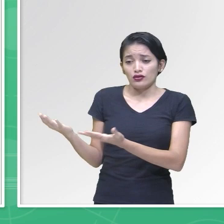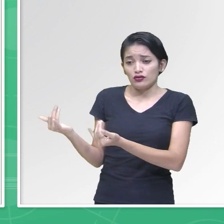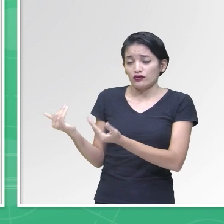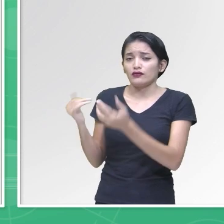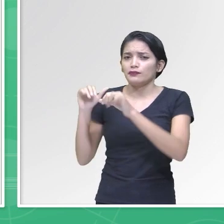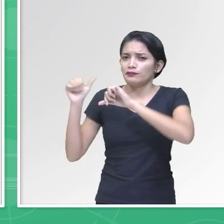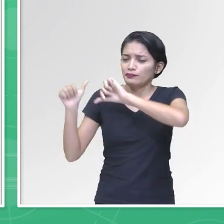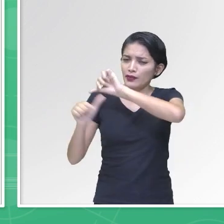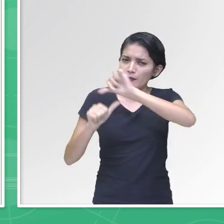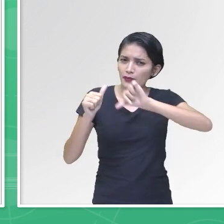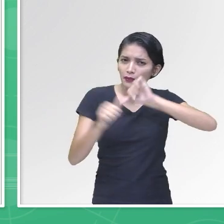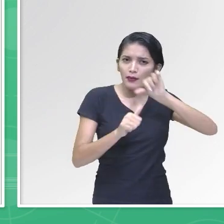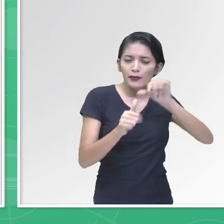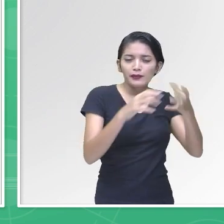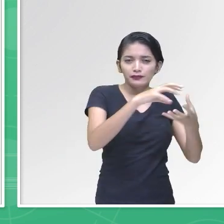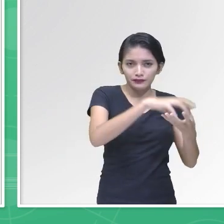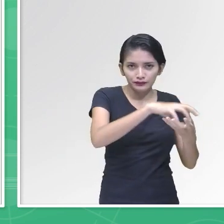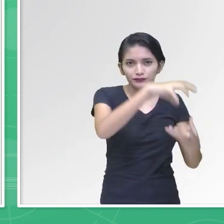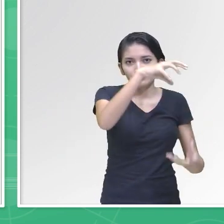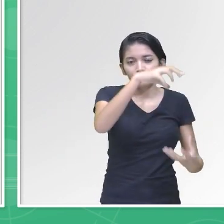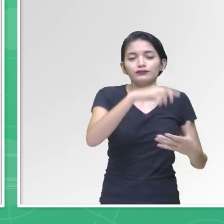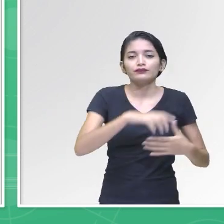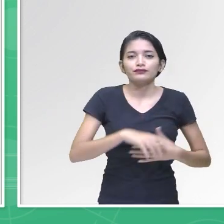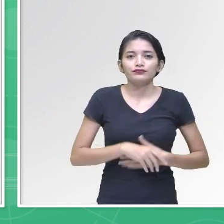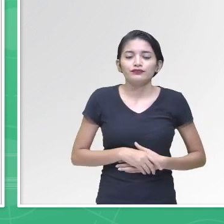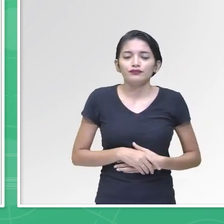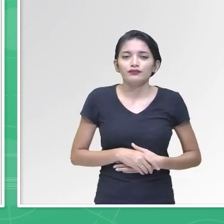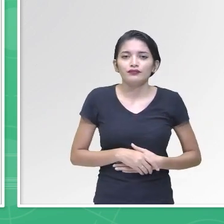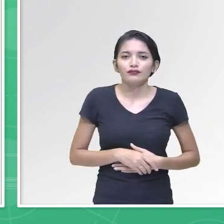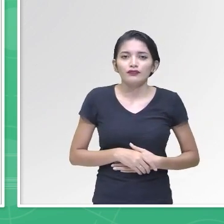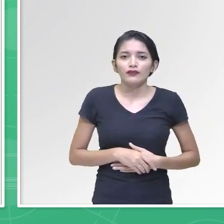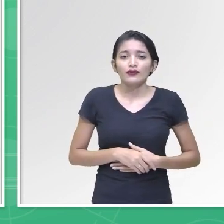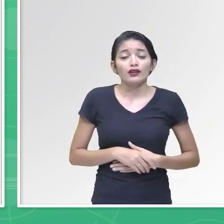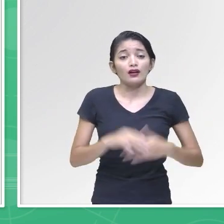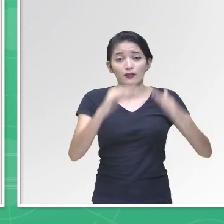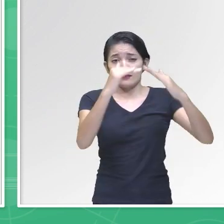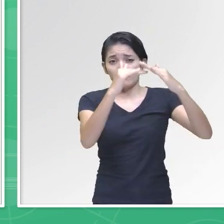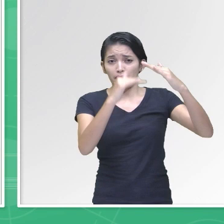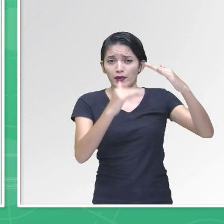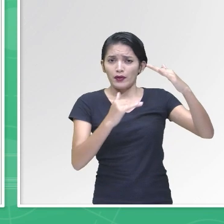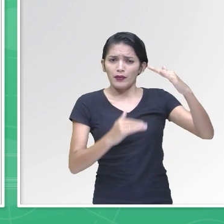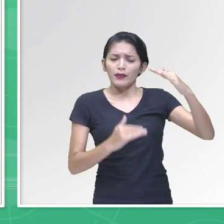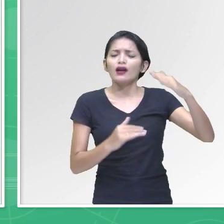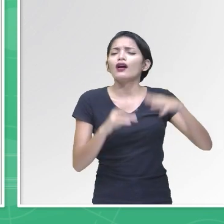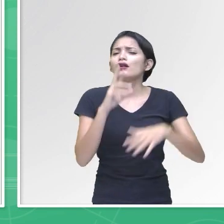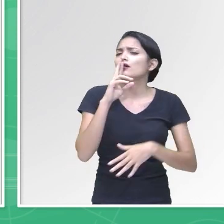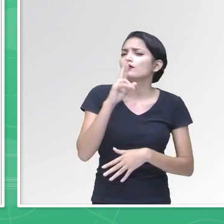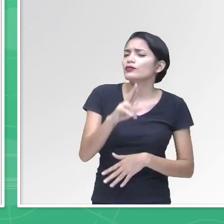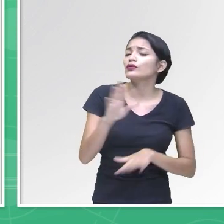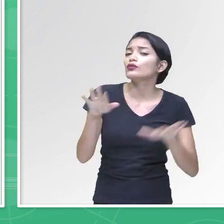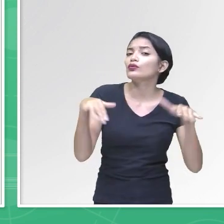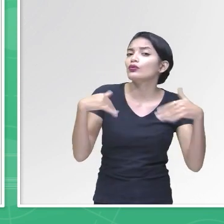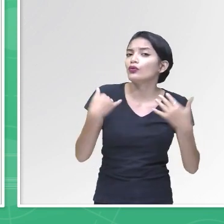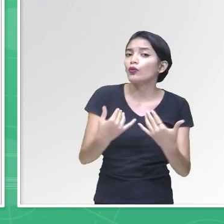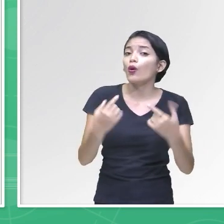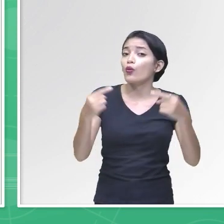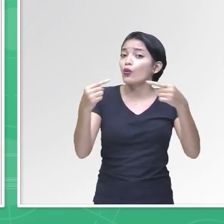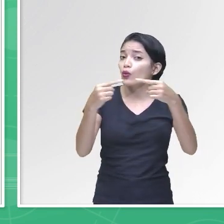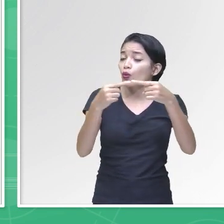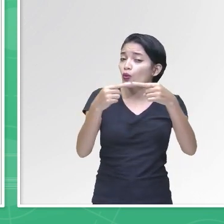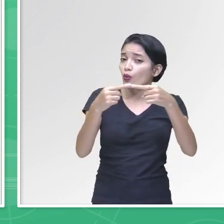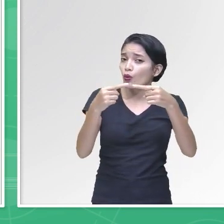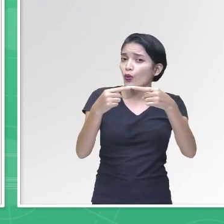como transição para a vida adulta. Nas afirmativas abaixo, assinale aquela que esteja de acordo